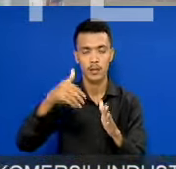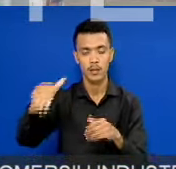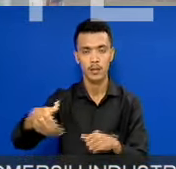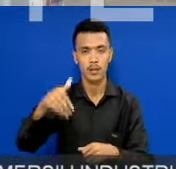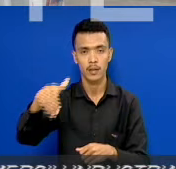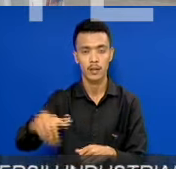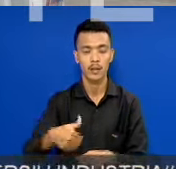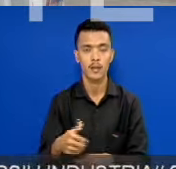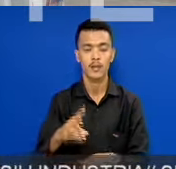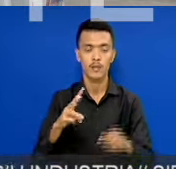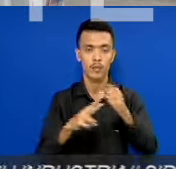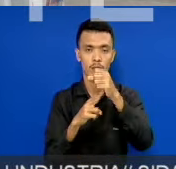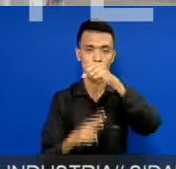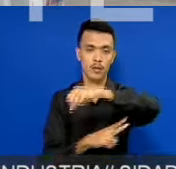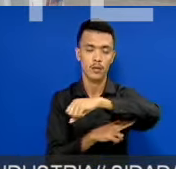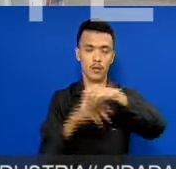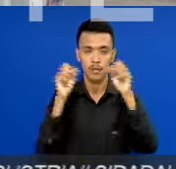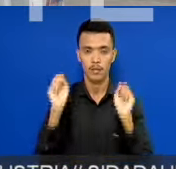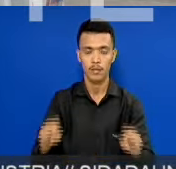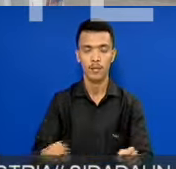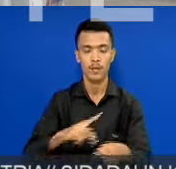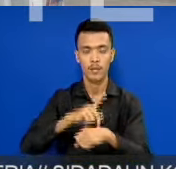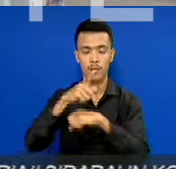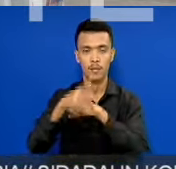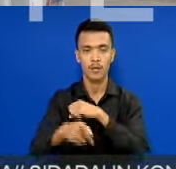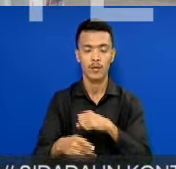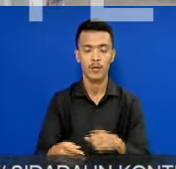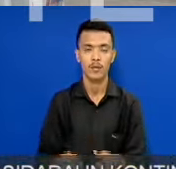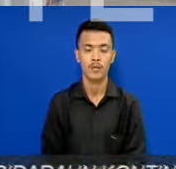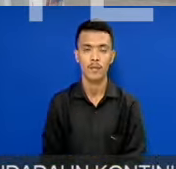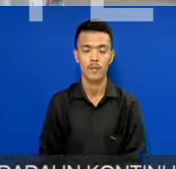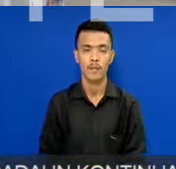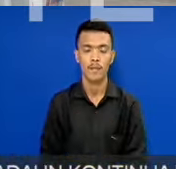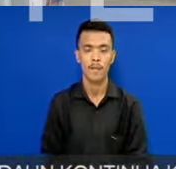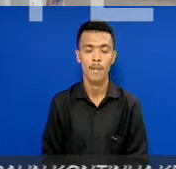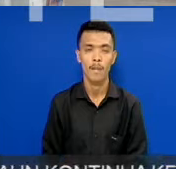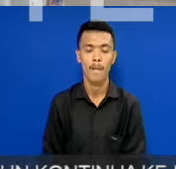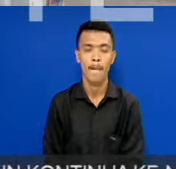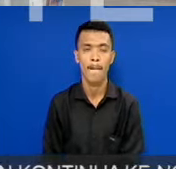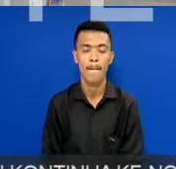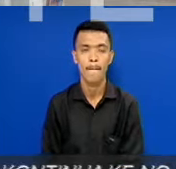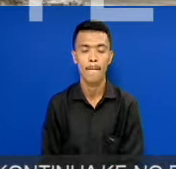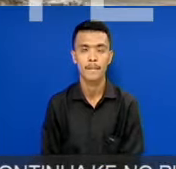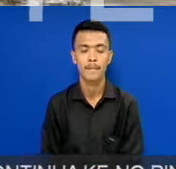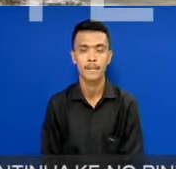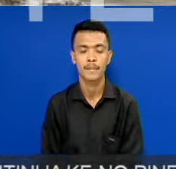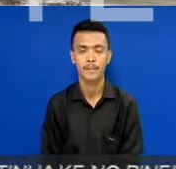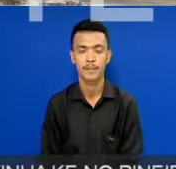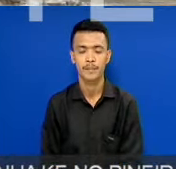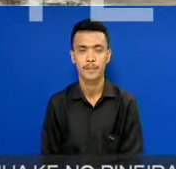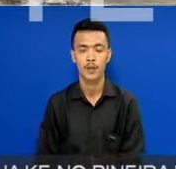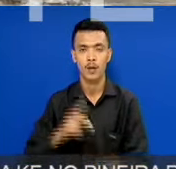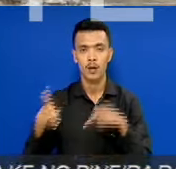tambah bem mais suru suru sai onde belo mundo então problema o governo hasa hacer investimento bot para bel hadia fala antes